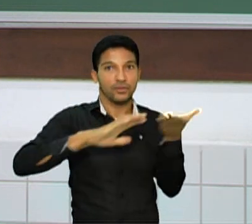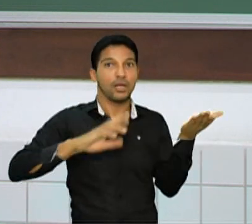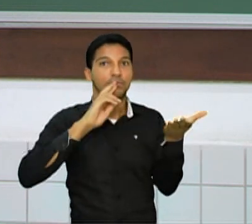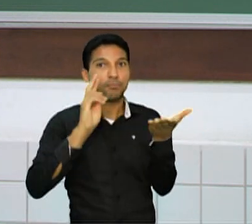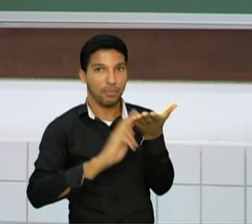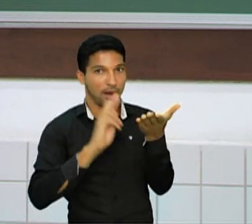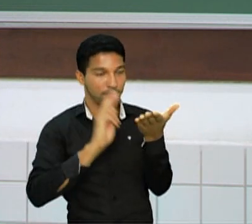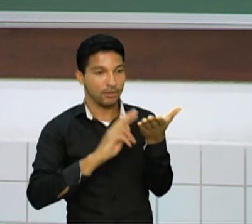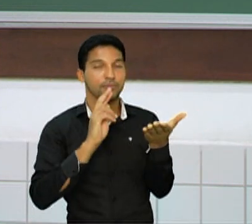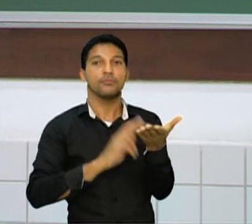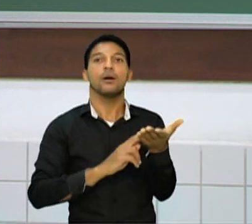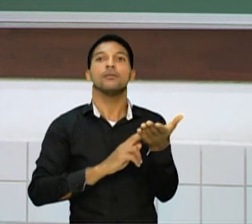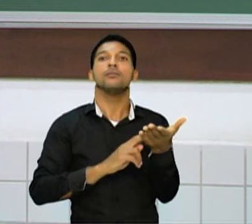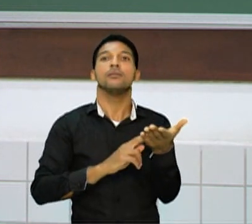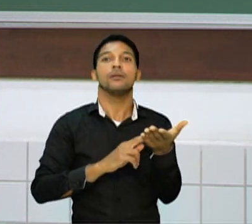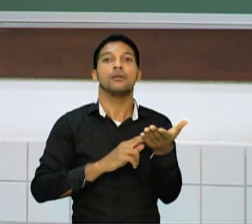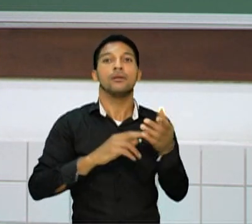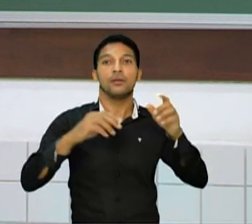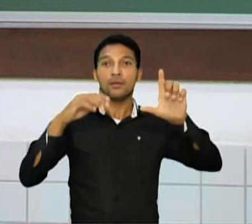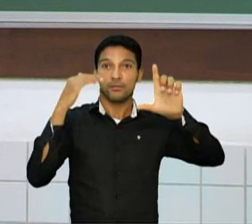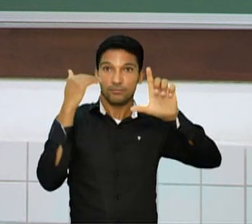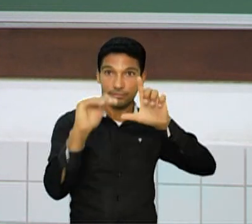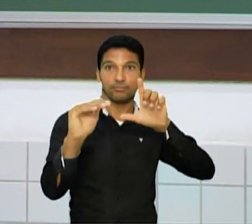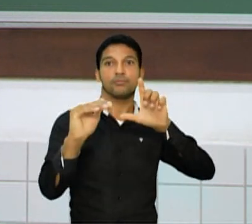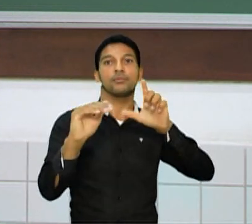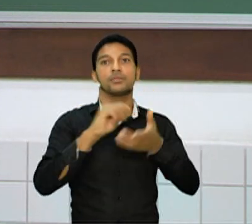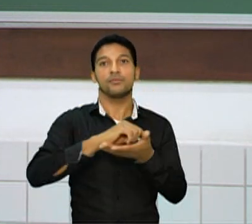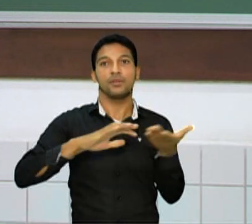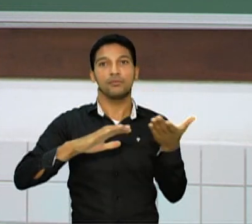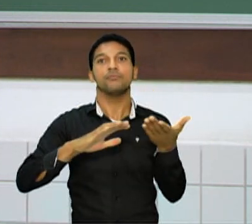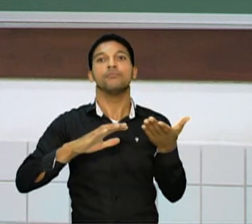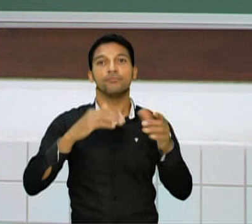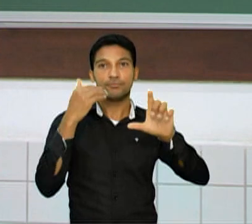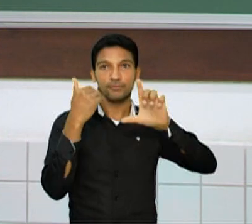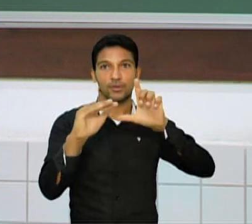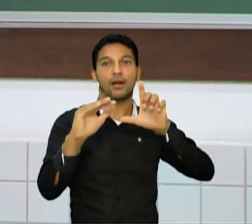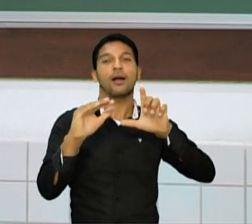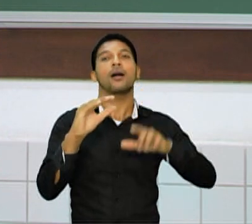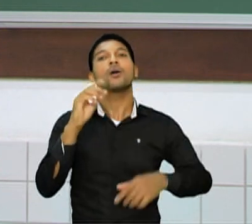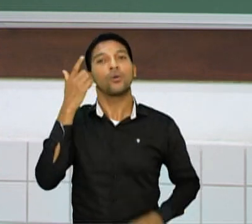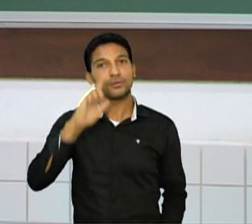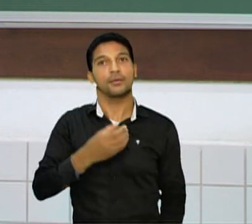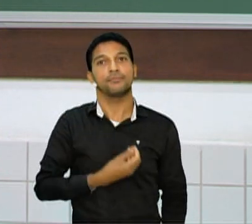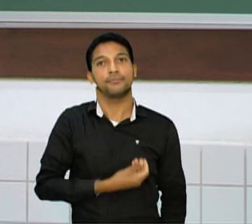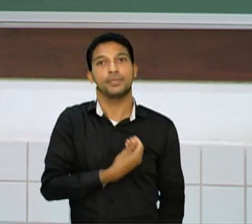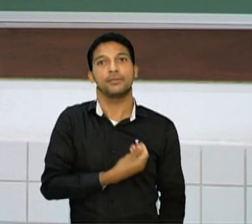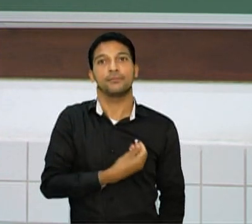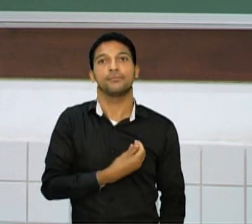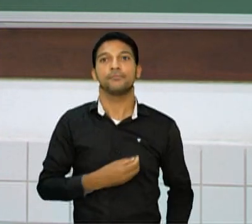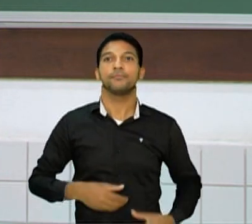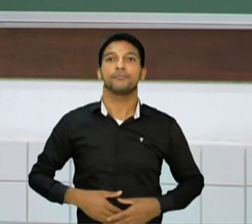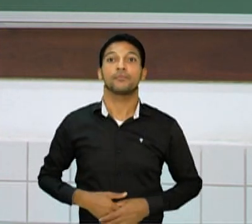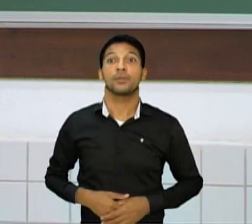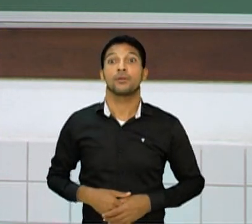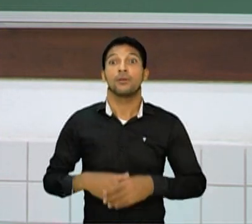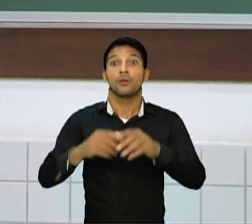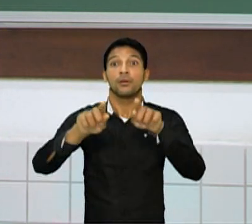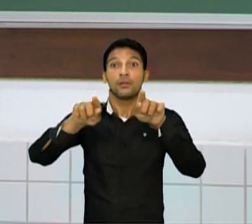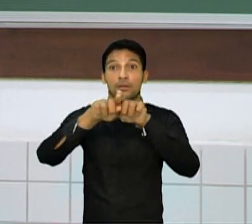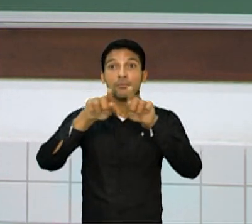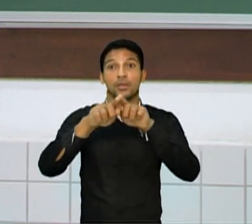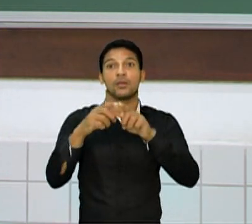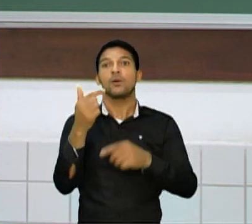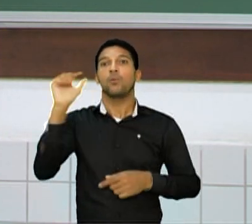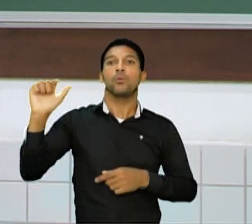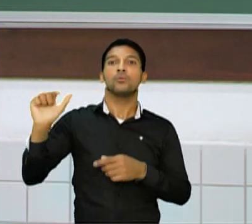link número 1, enviar essa atividade e aí sim sua presença foi garantida. Aos demais alunos, sempre façam um elo,